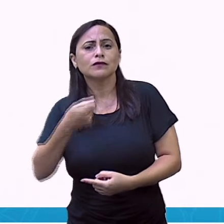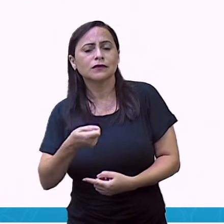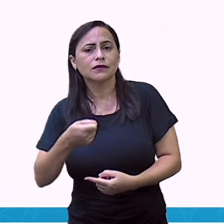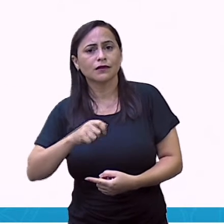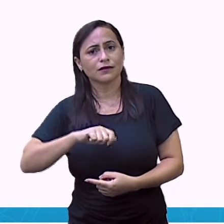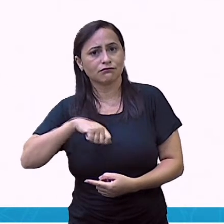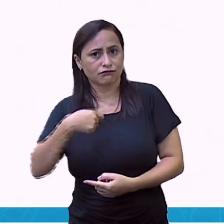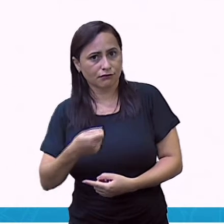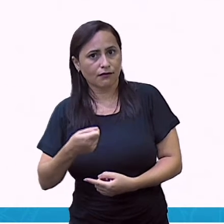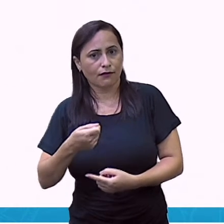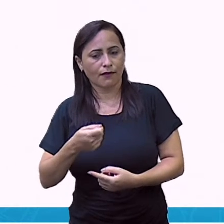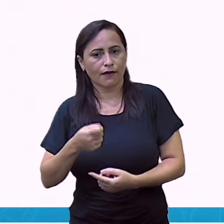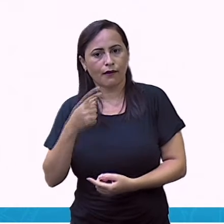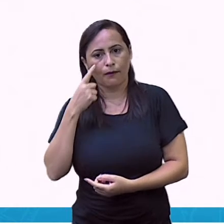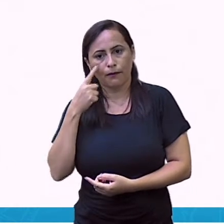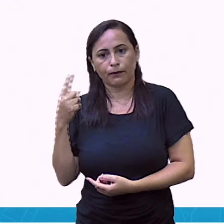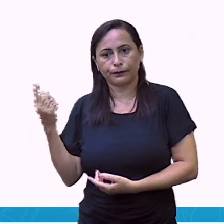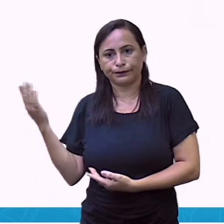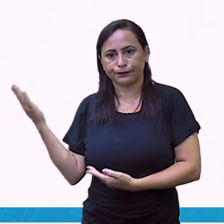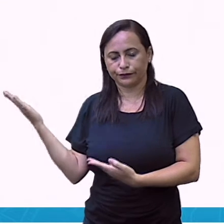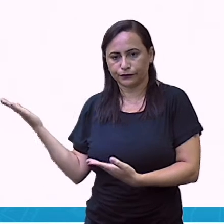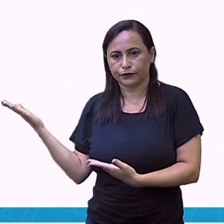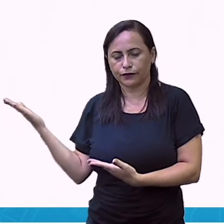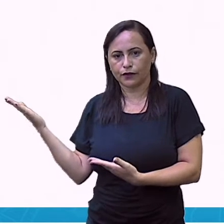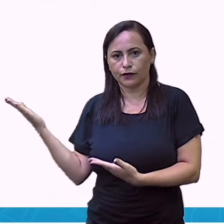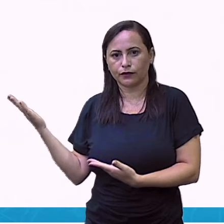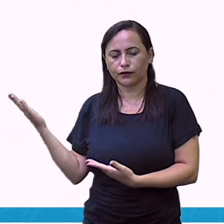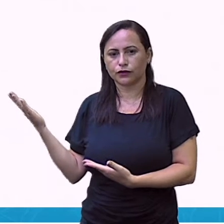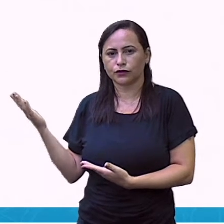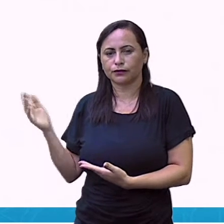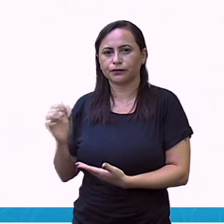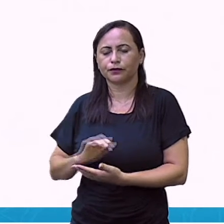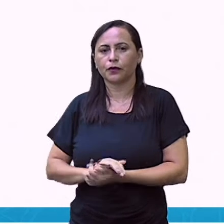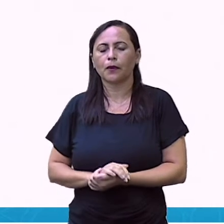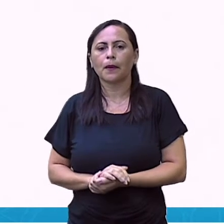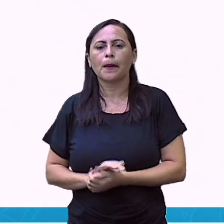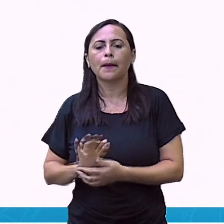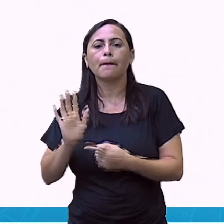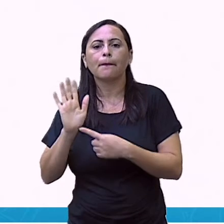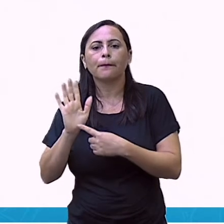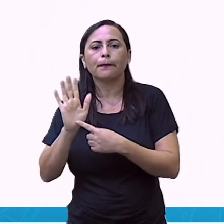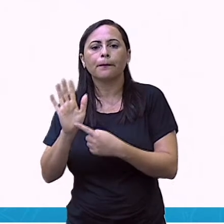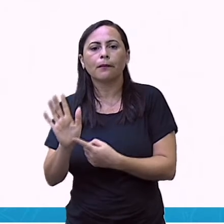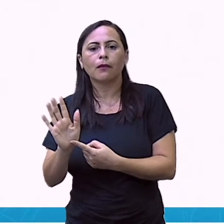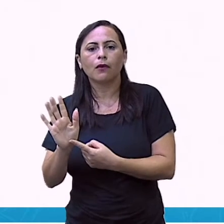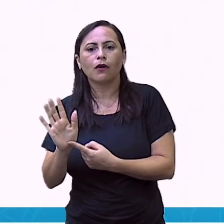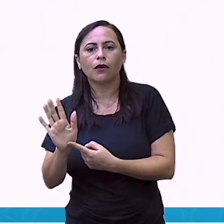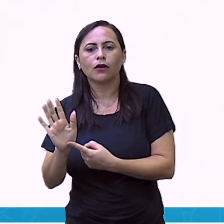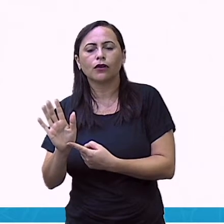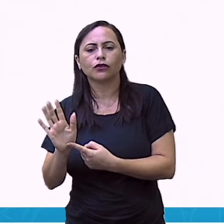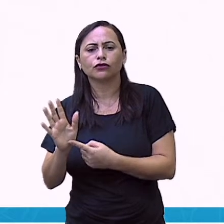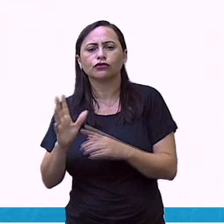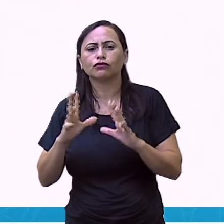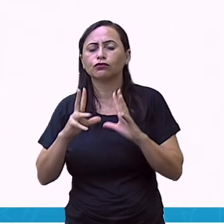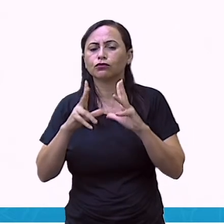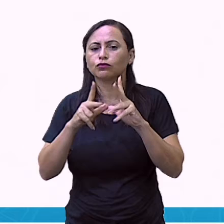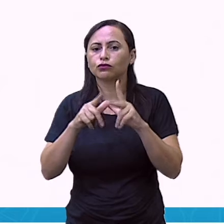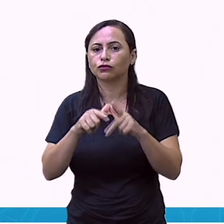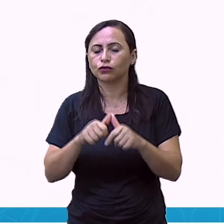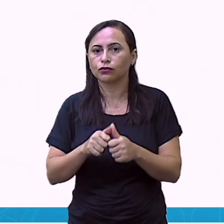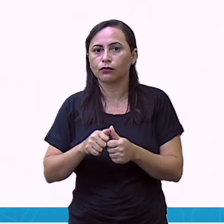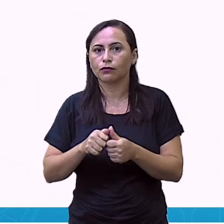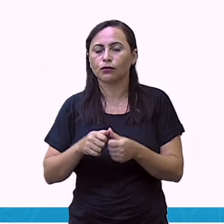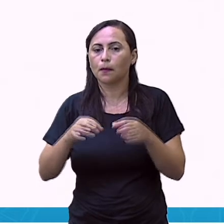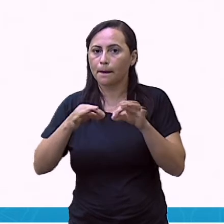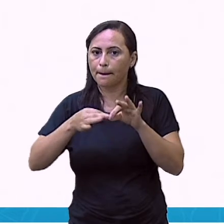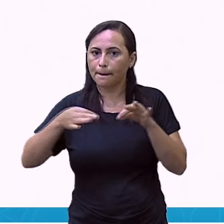de siglas. Essas siglas estão representando os múltiplos e os submúltiplos do metro,